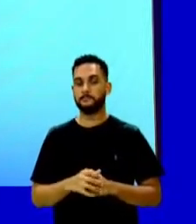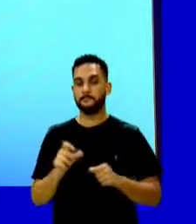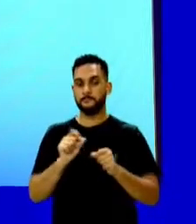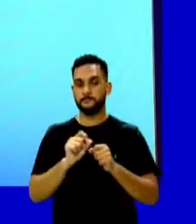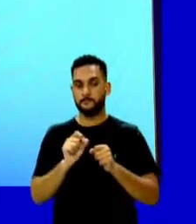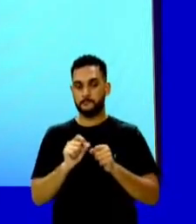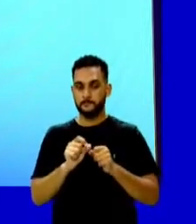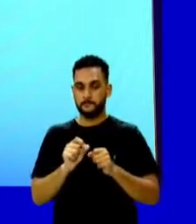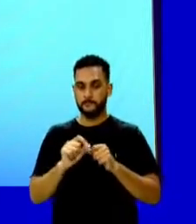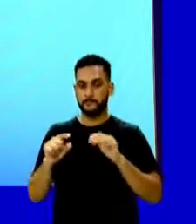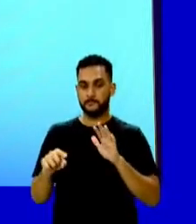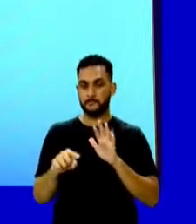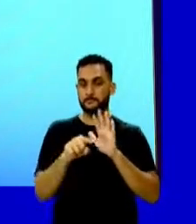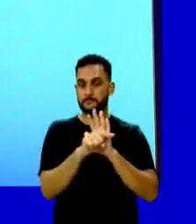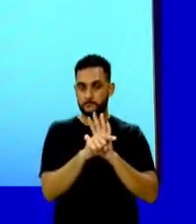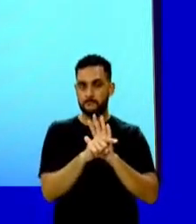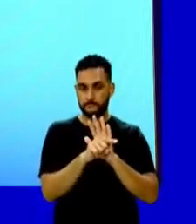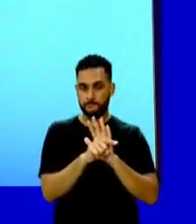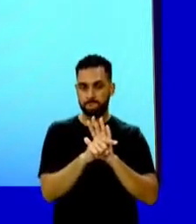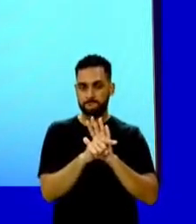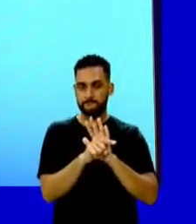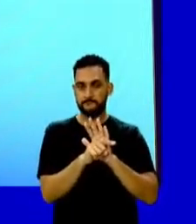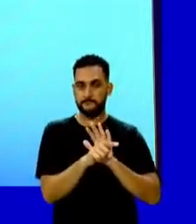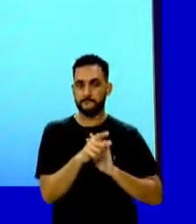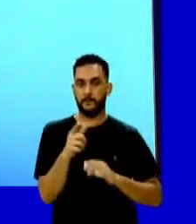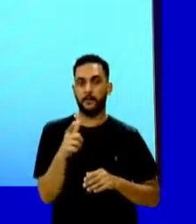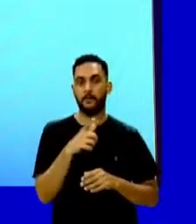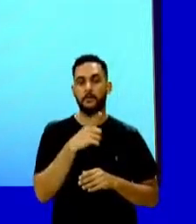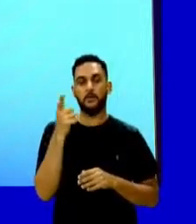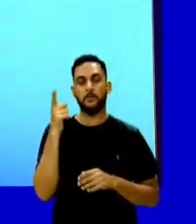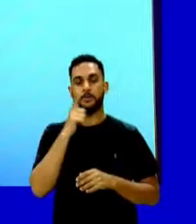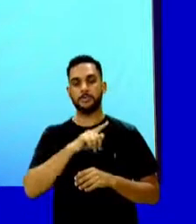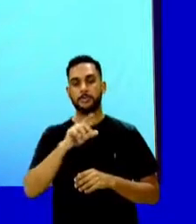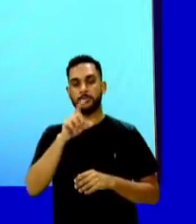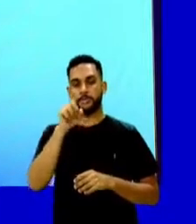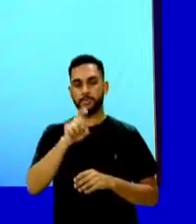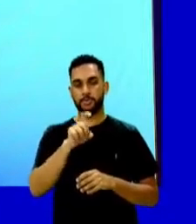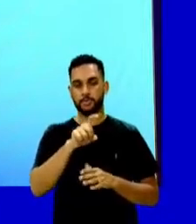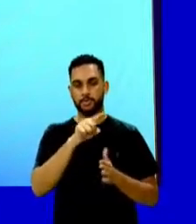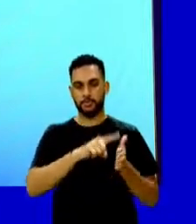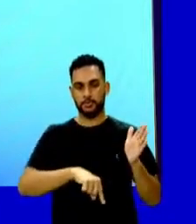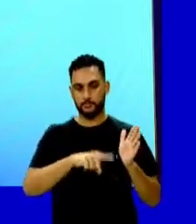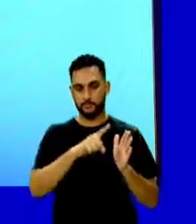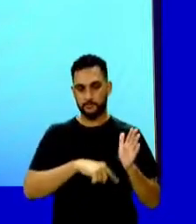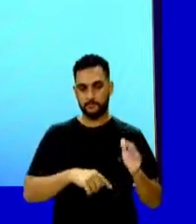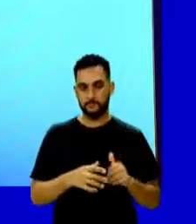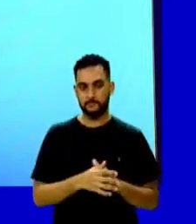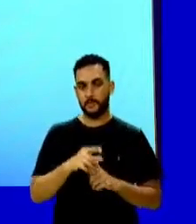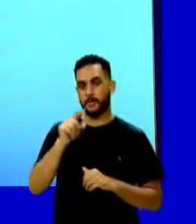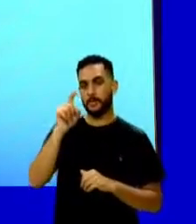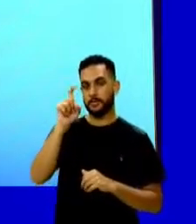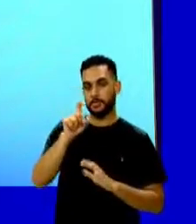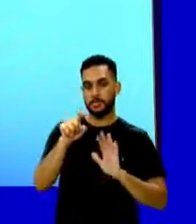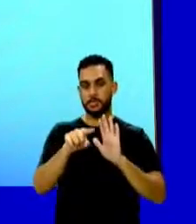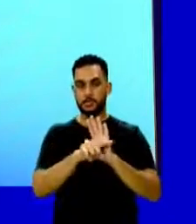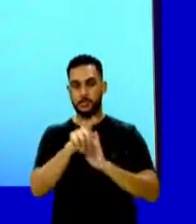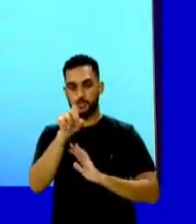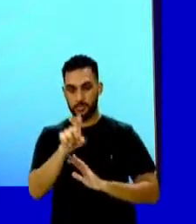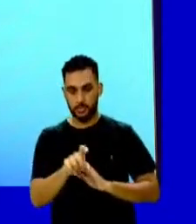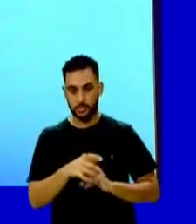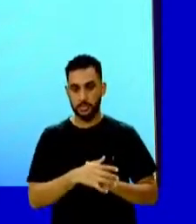subtração dessas equações para eu cancelar o valor de X aqui ó então eu vou ter x - x